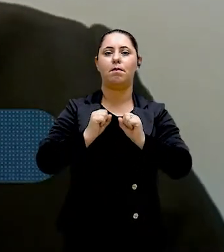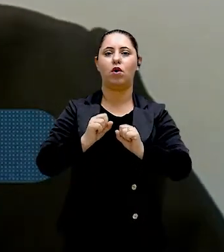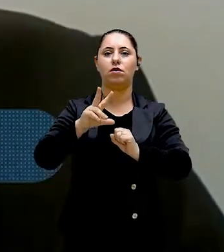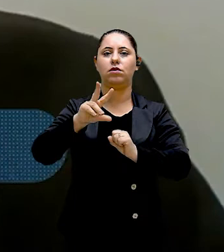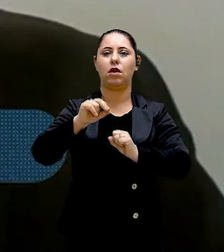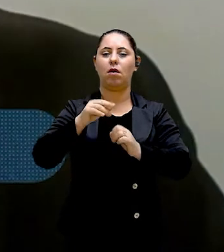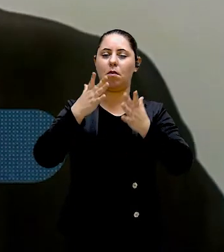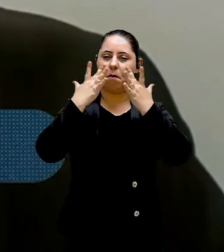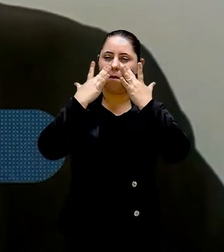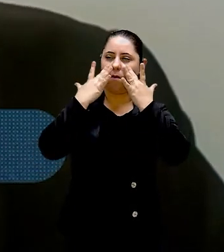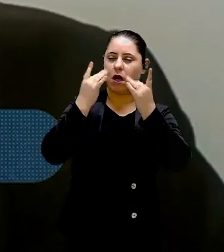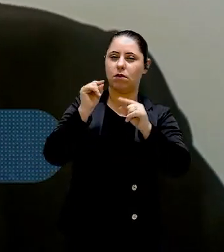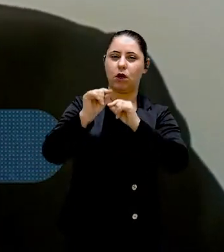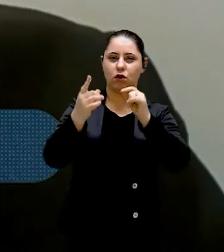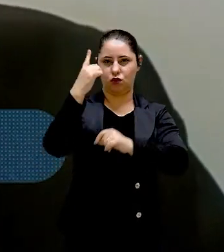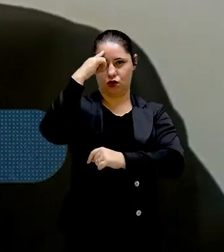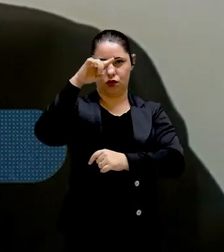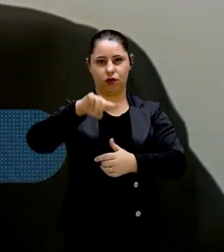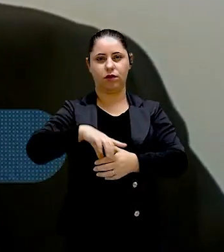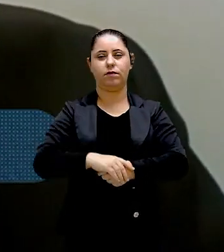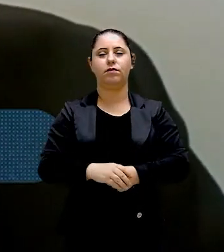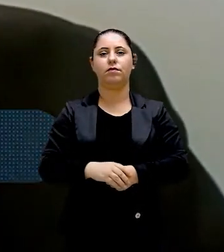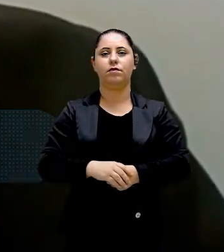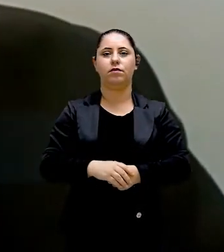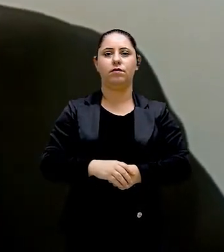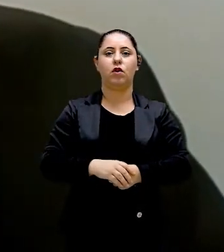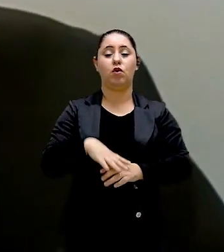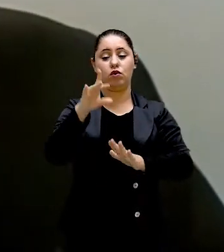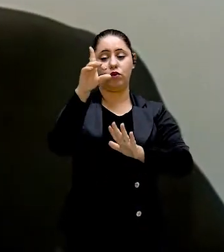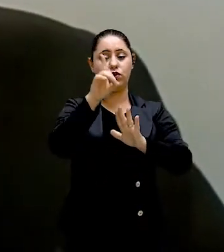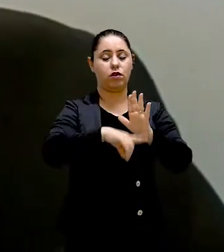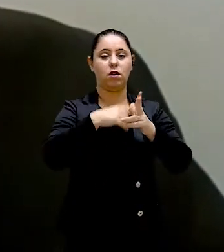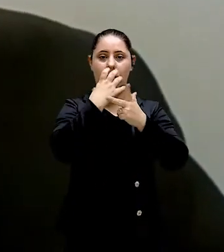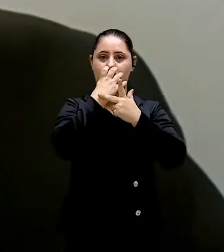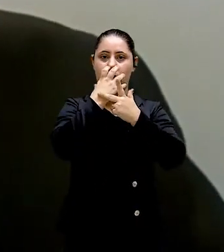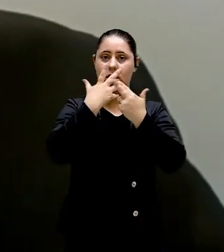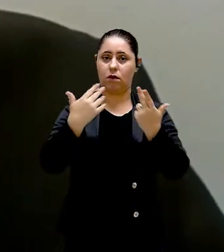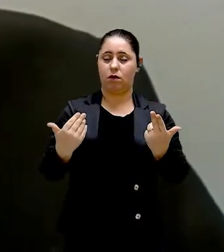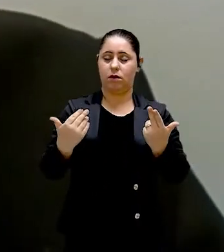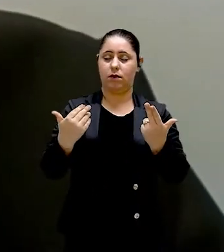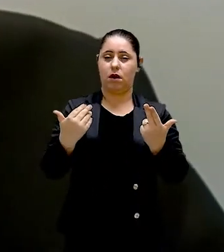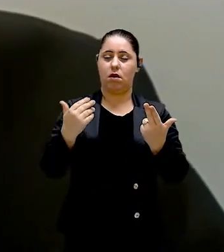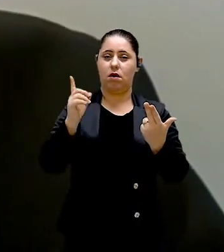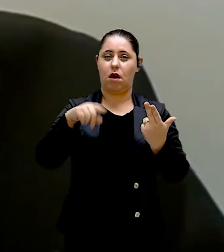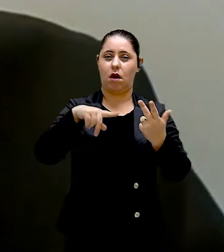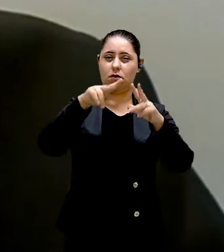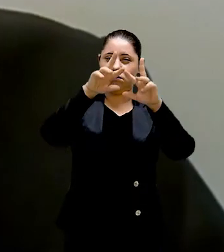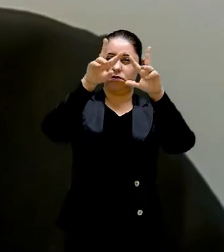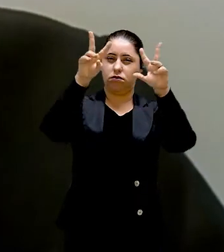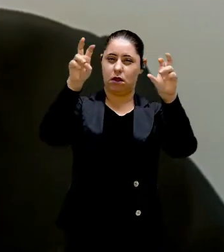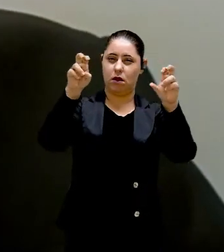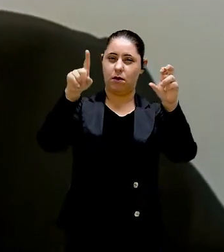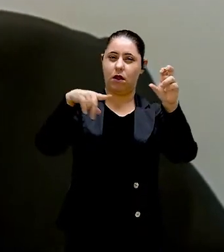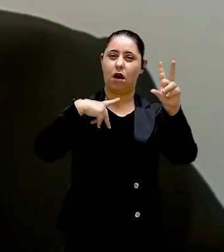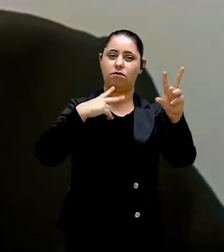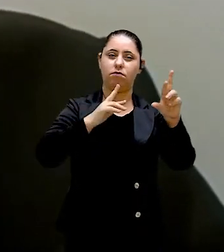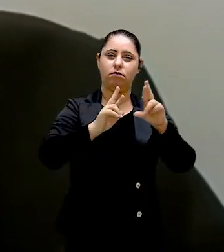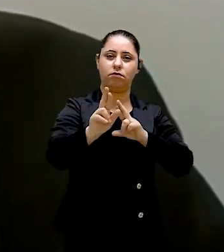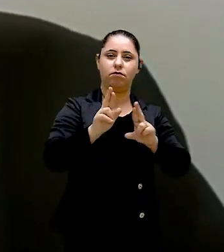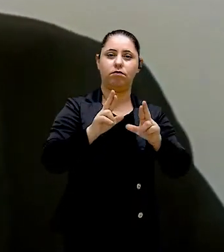no nosso dia a dia, o direito animal, a questão animal está relacionada